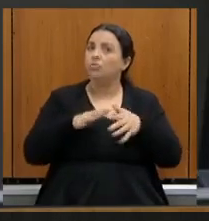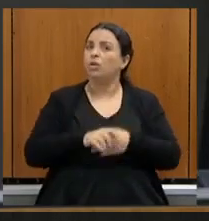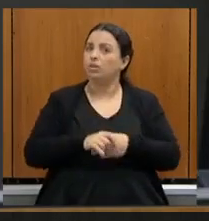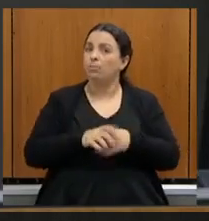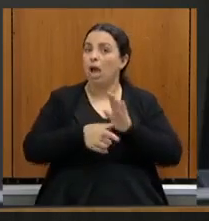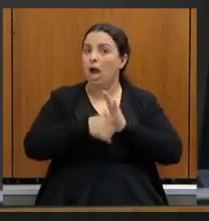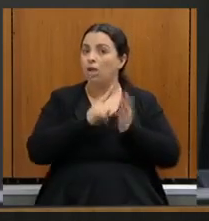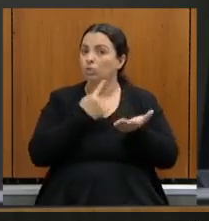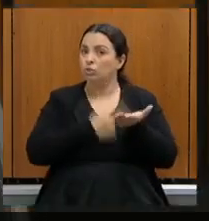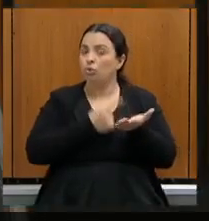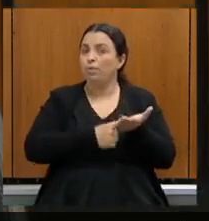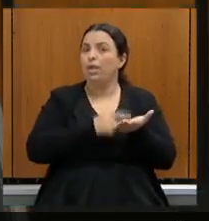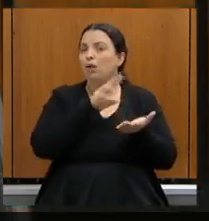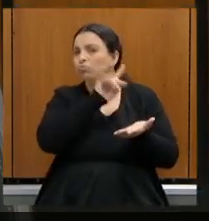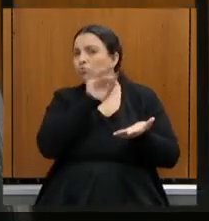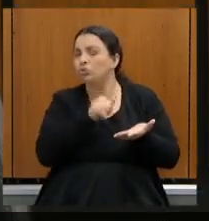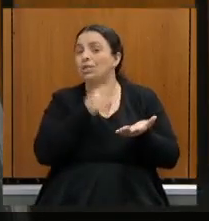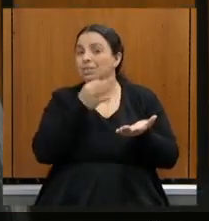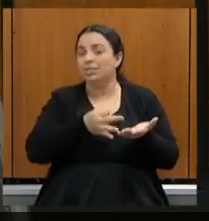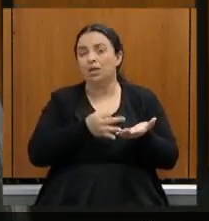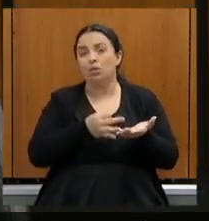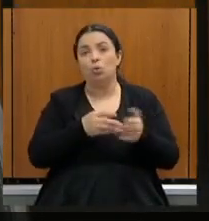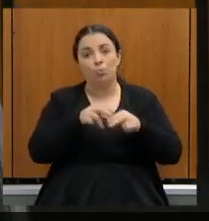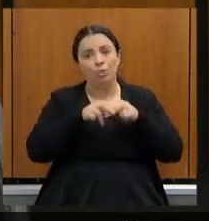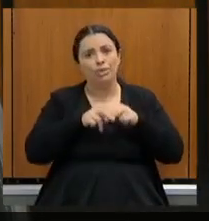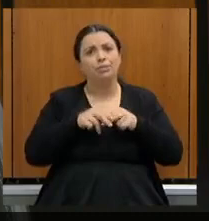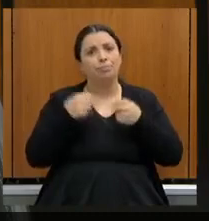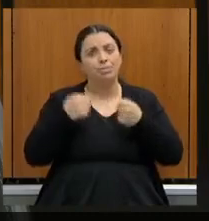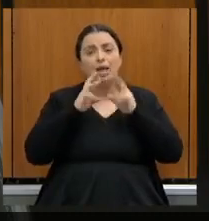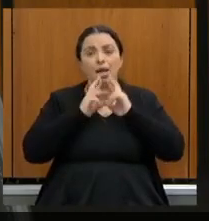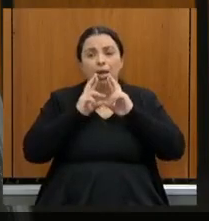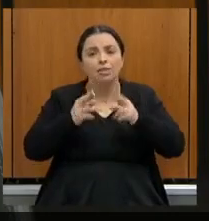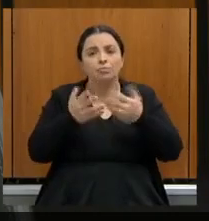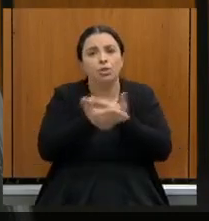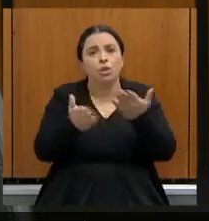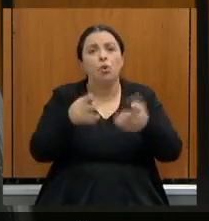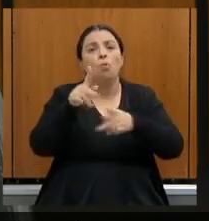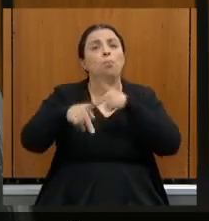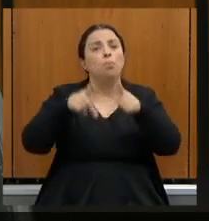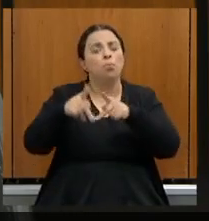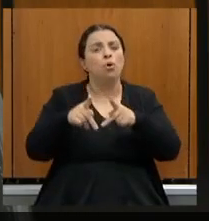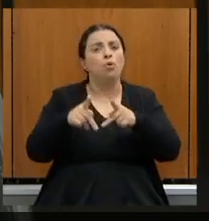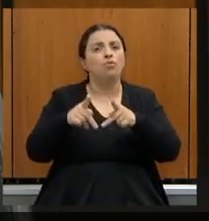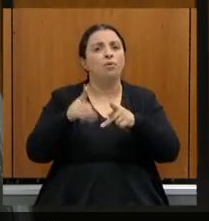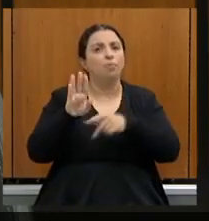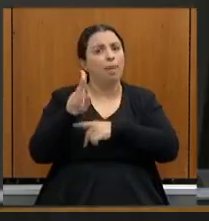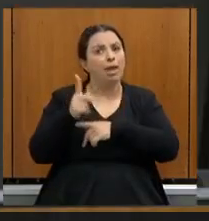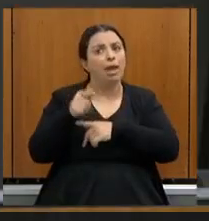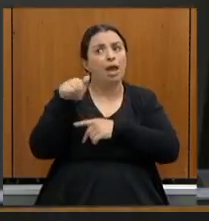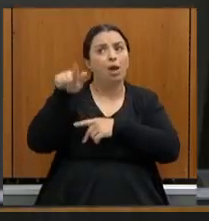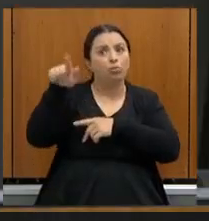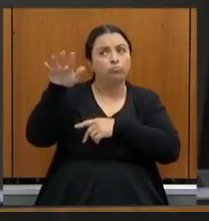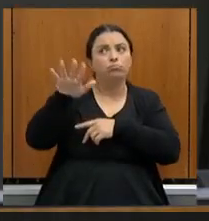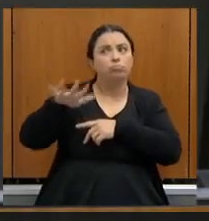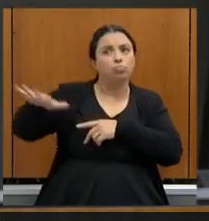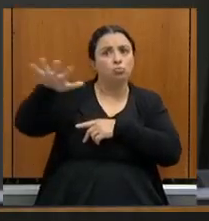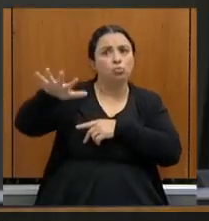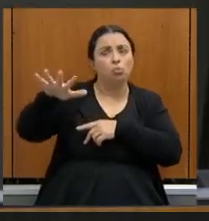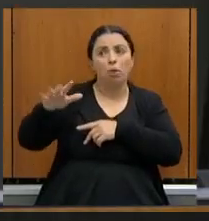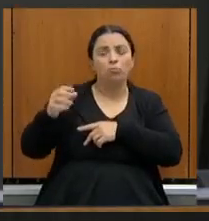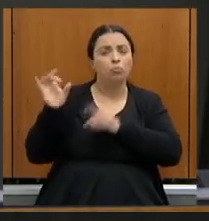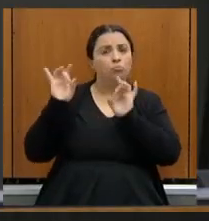a gente deve essa resposta à população belo-horizontina, à população mineira de um grande patrimônio e que a gente conversa,